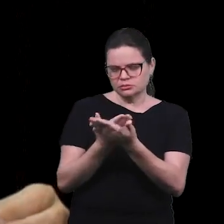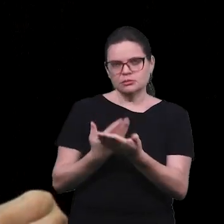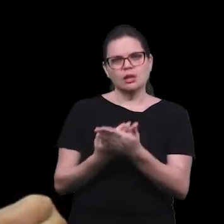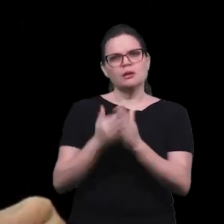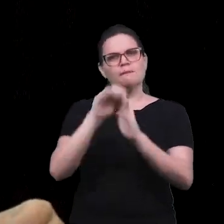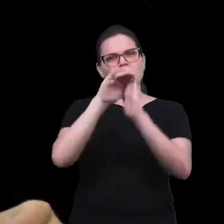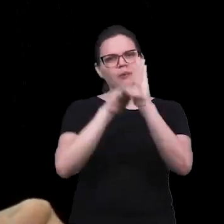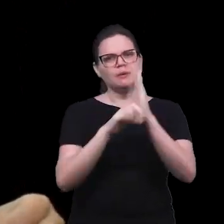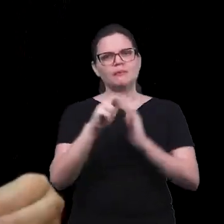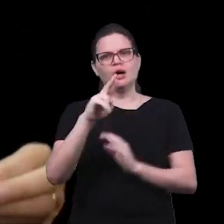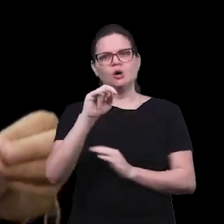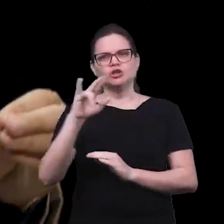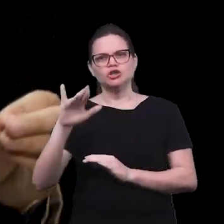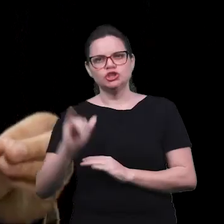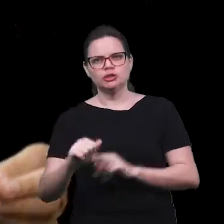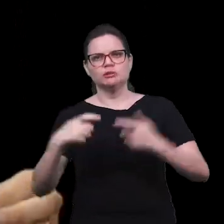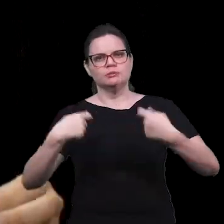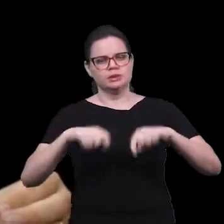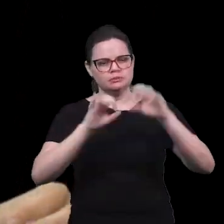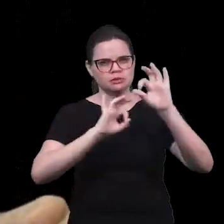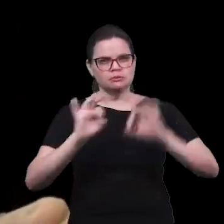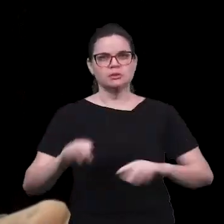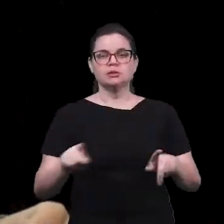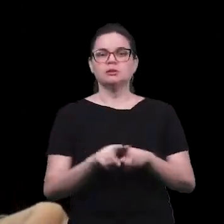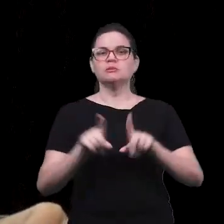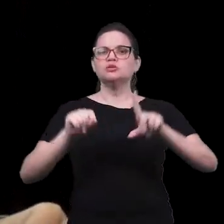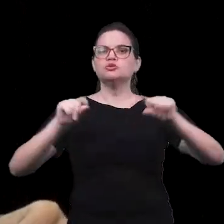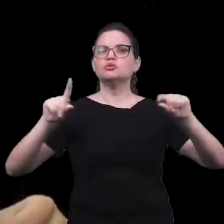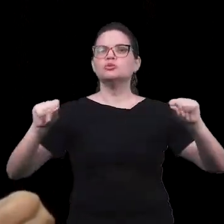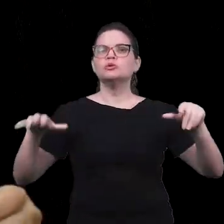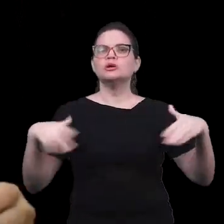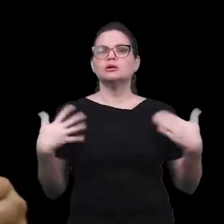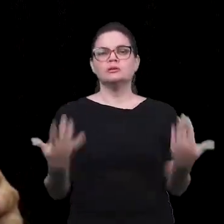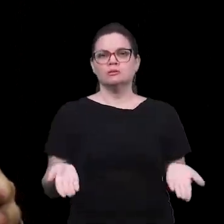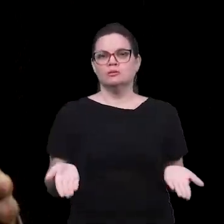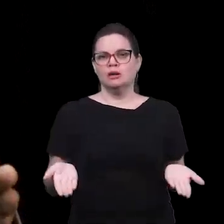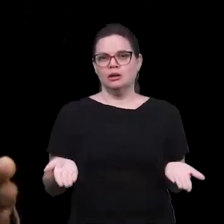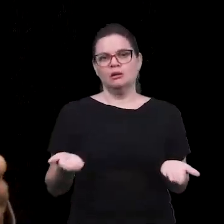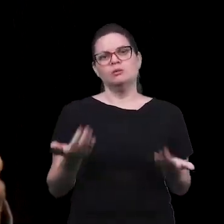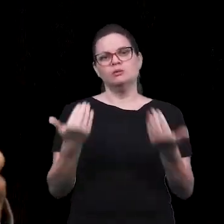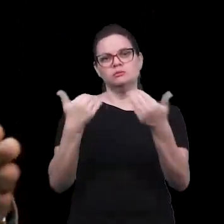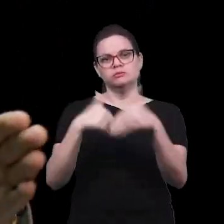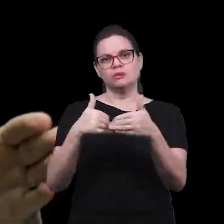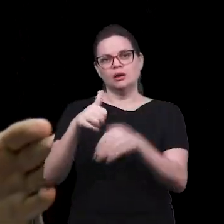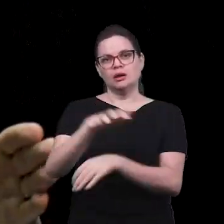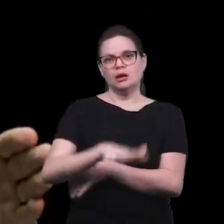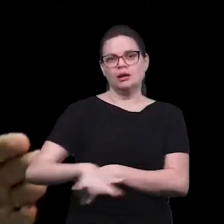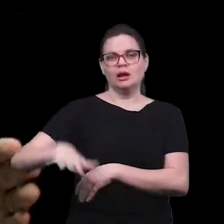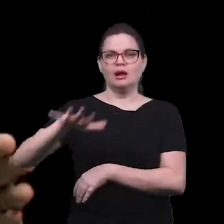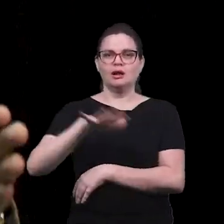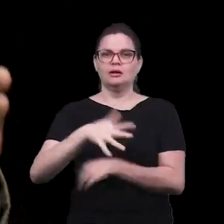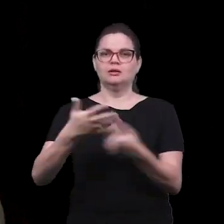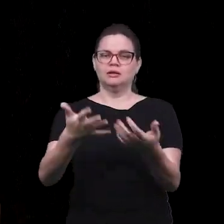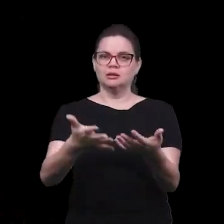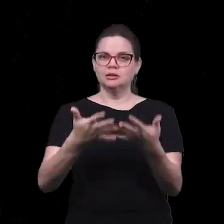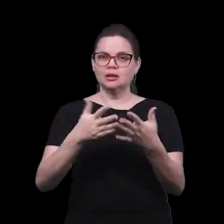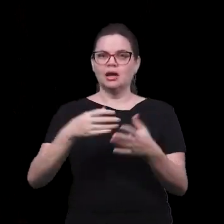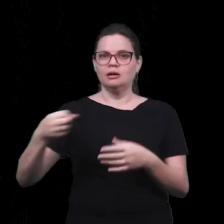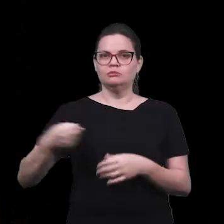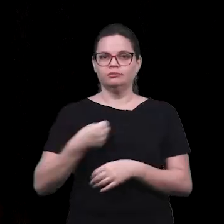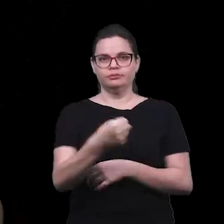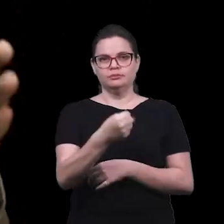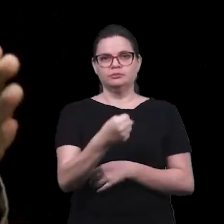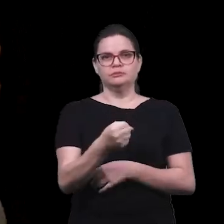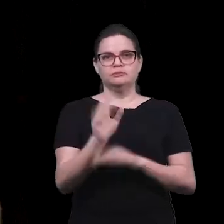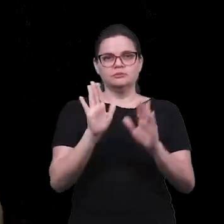uma rotina e também a escolha daquilo que é o desejo ser